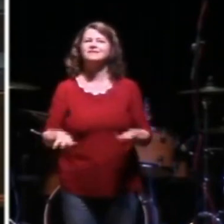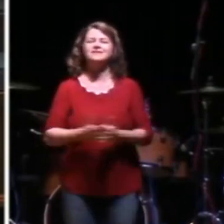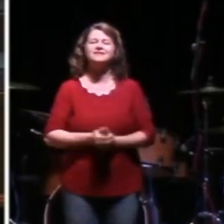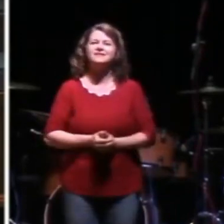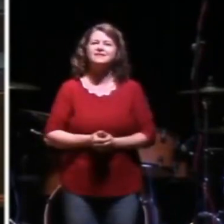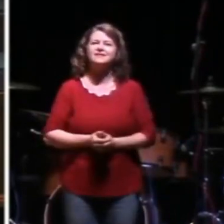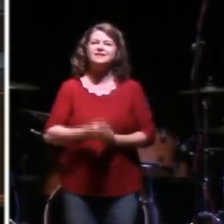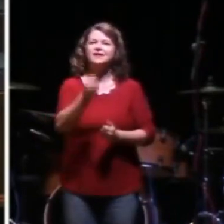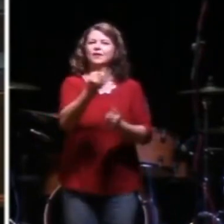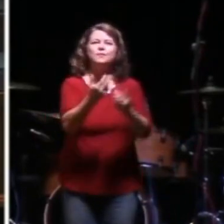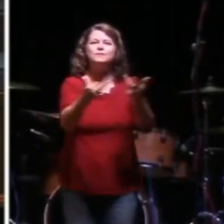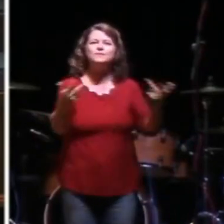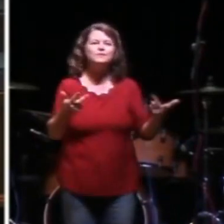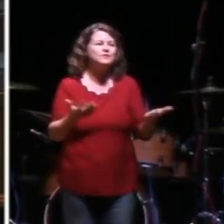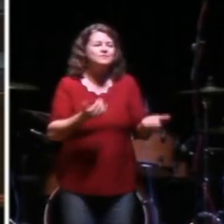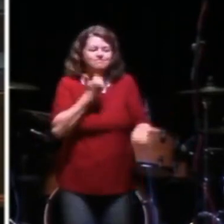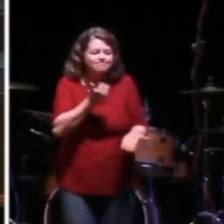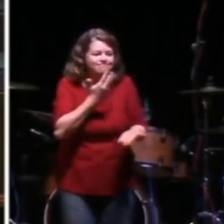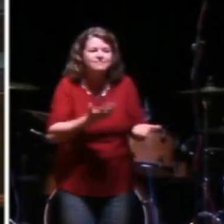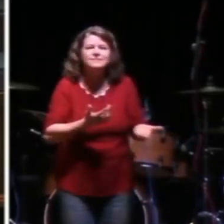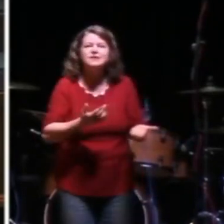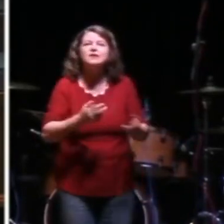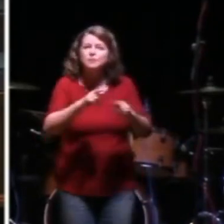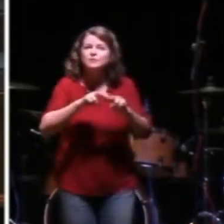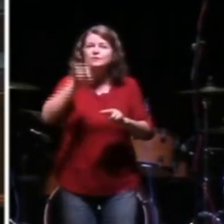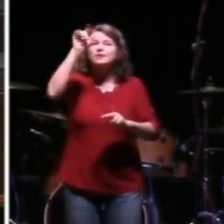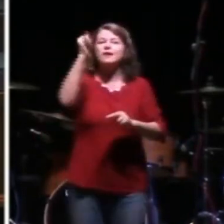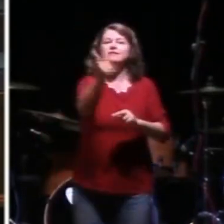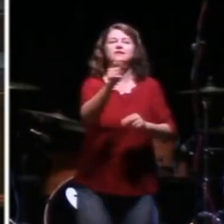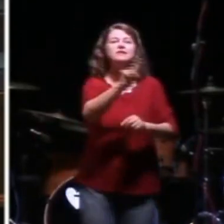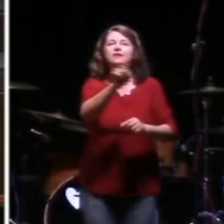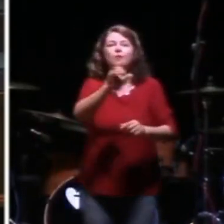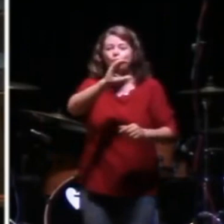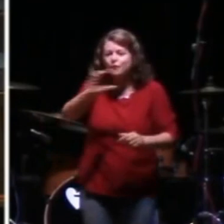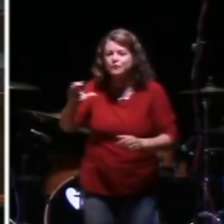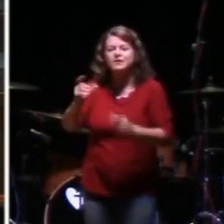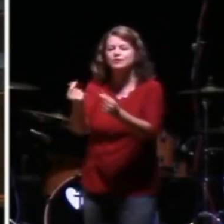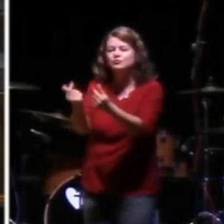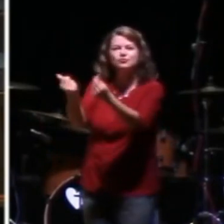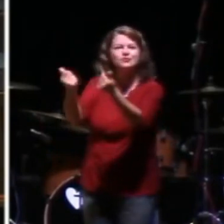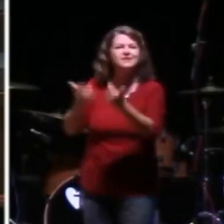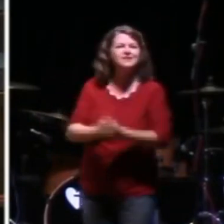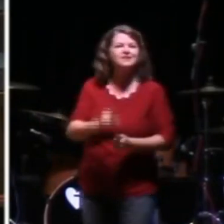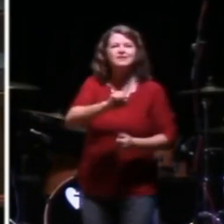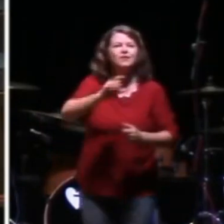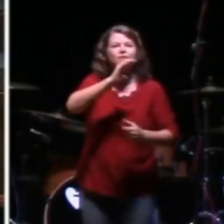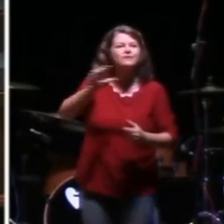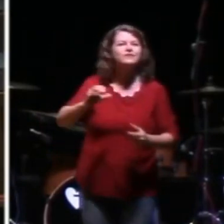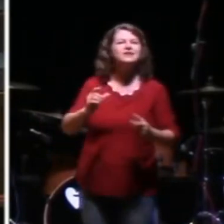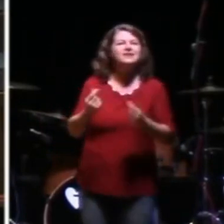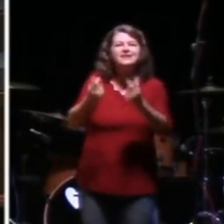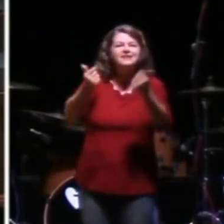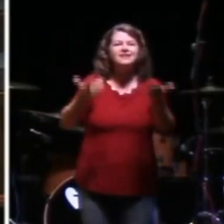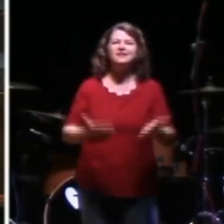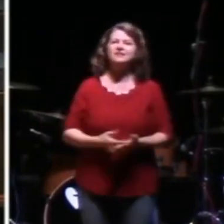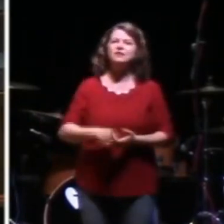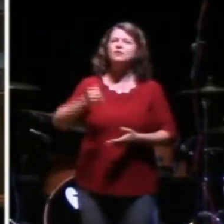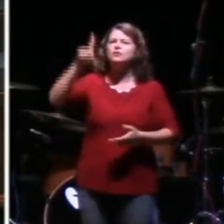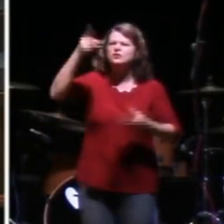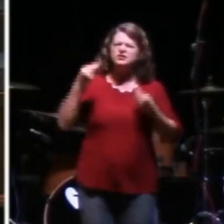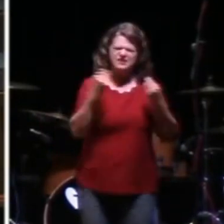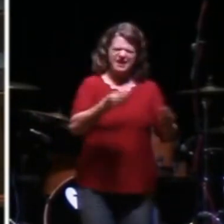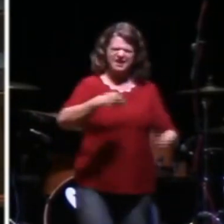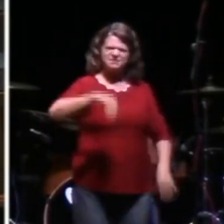é isso que deus está dizendo não confie nas riquezas quando deus faz vocês prender você perder